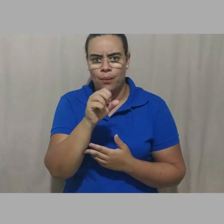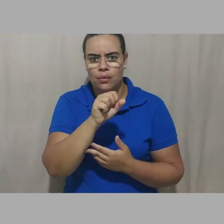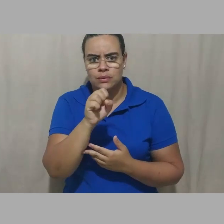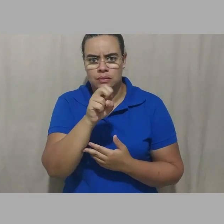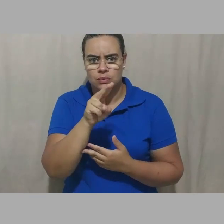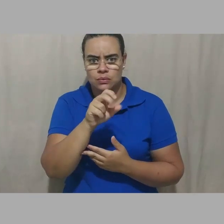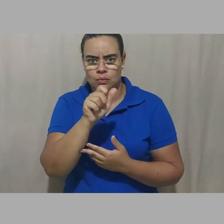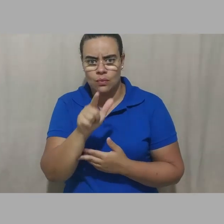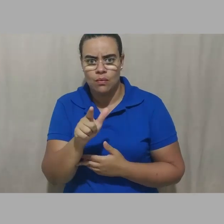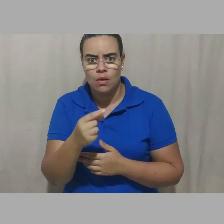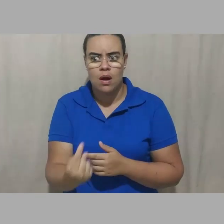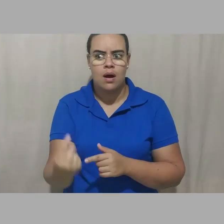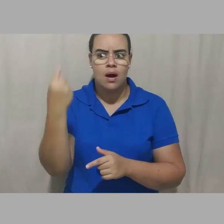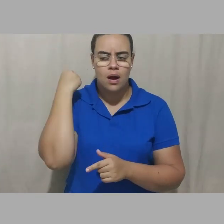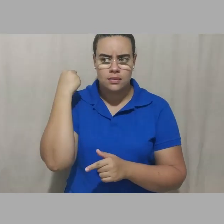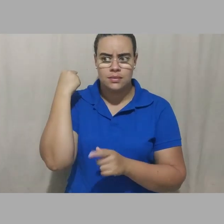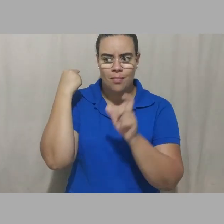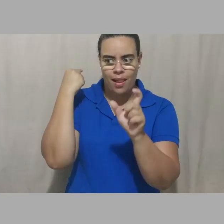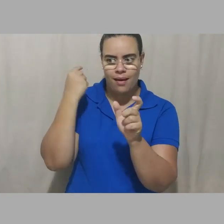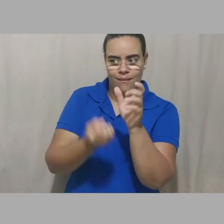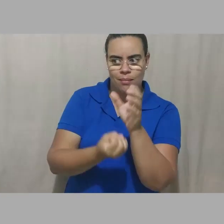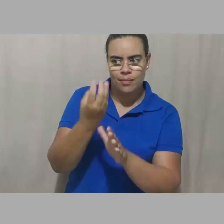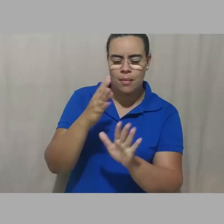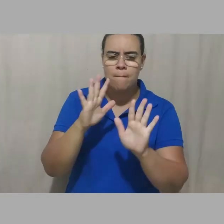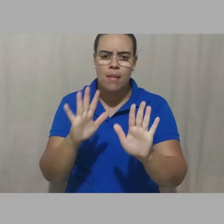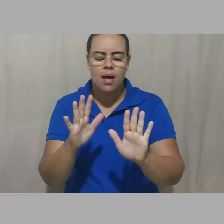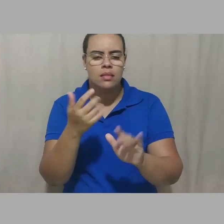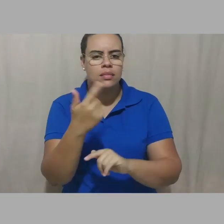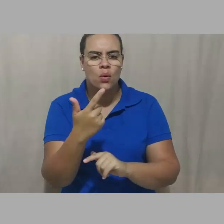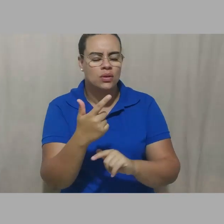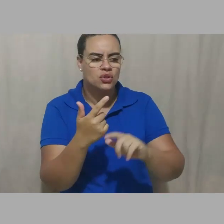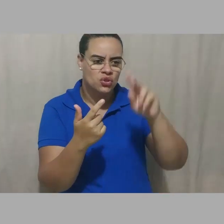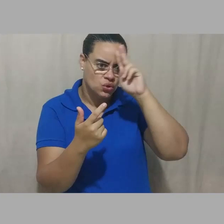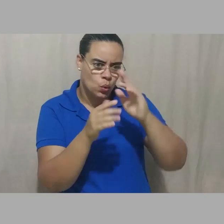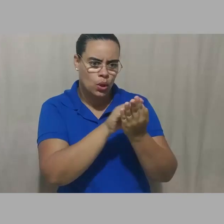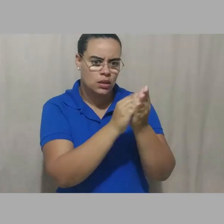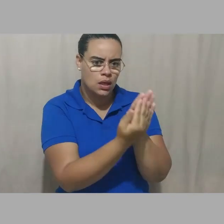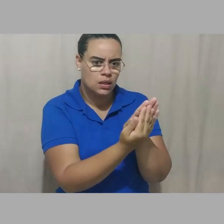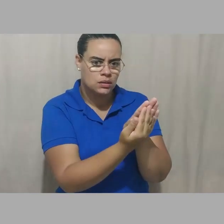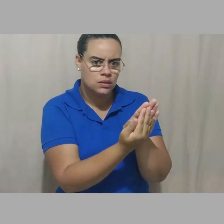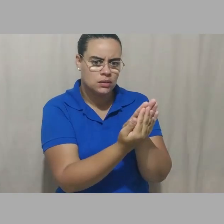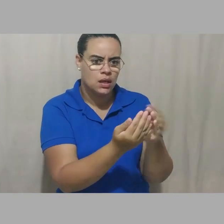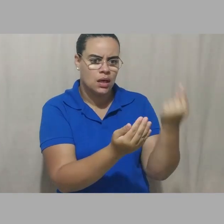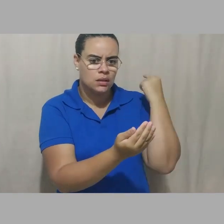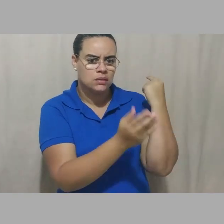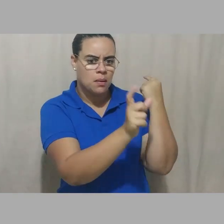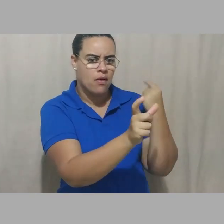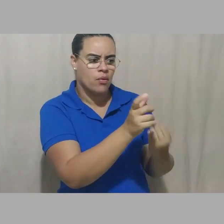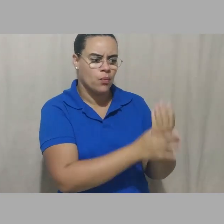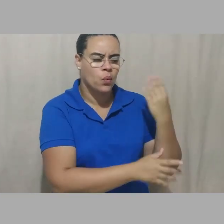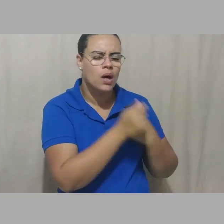homossexual antes do surgimento do termo homossexual, mas não é possível considerar que há uma história trans antes do